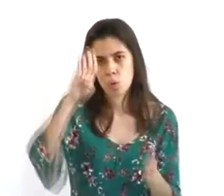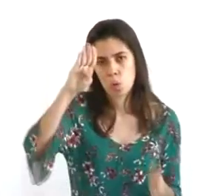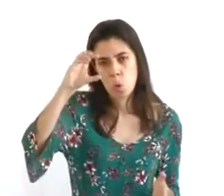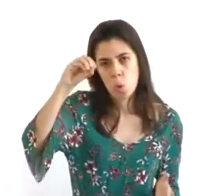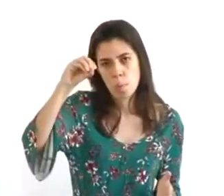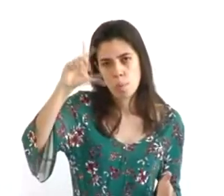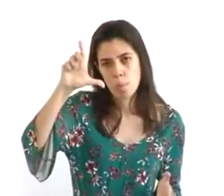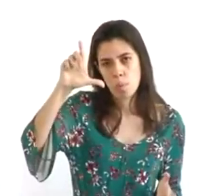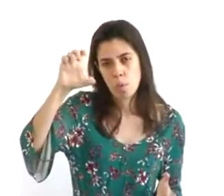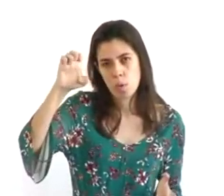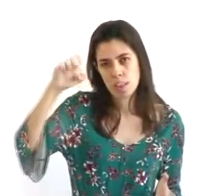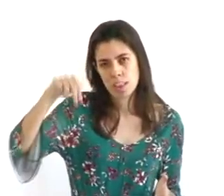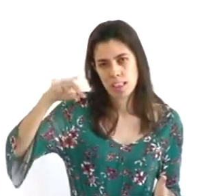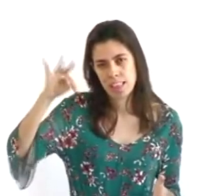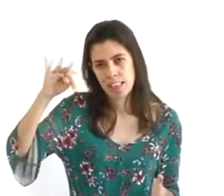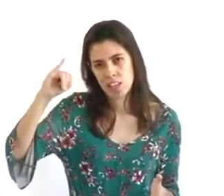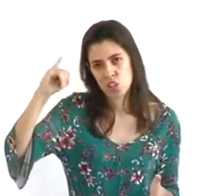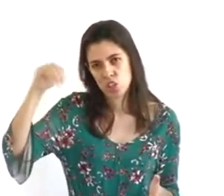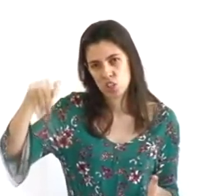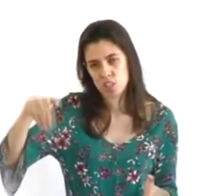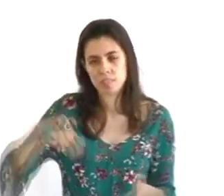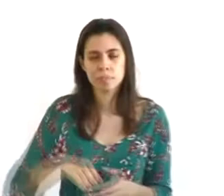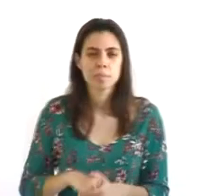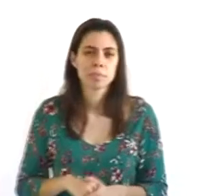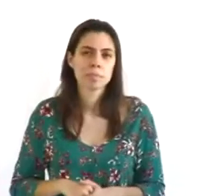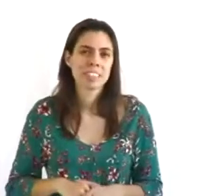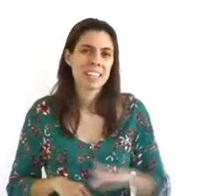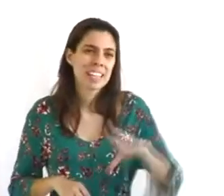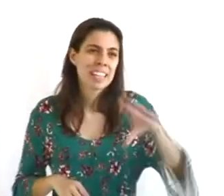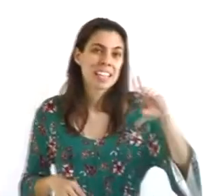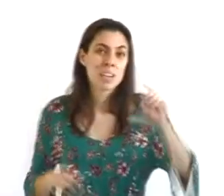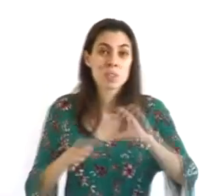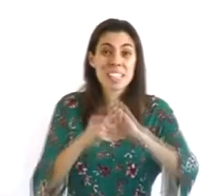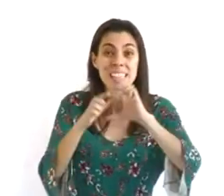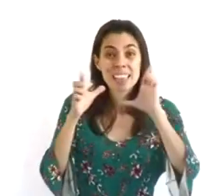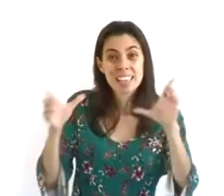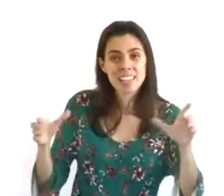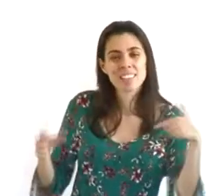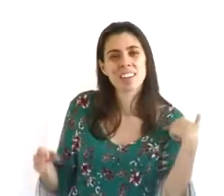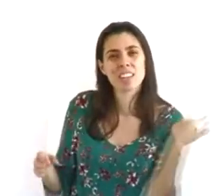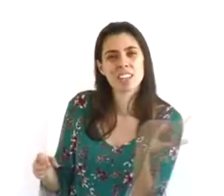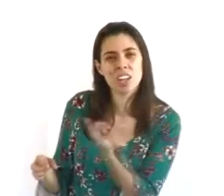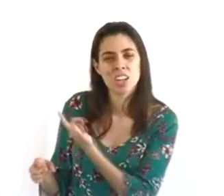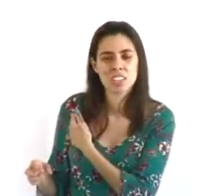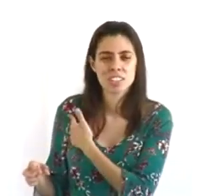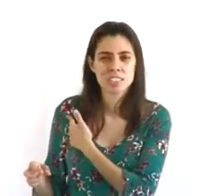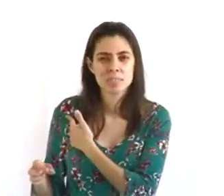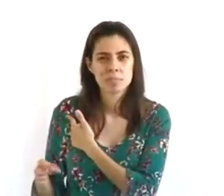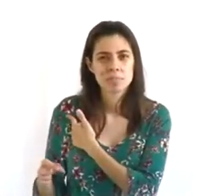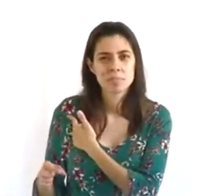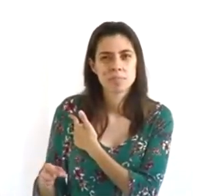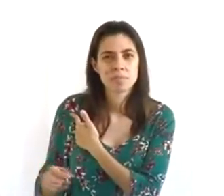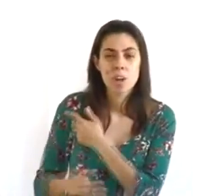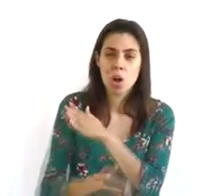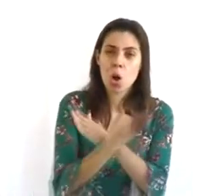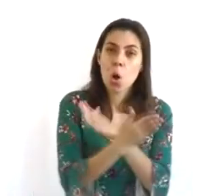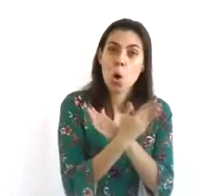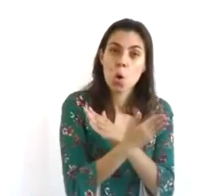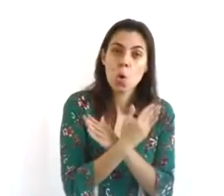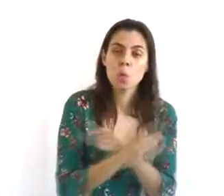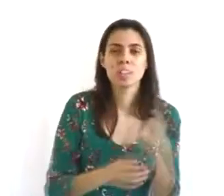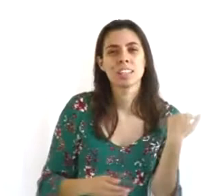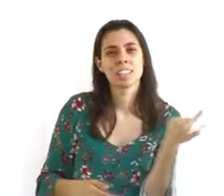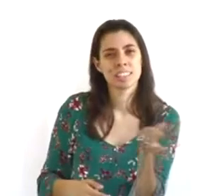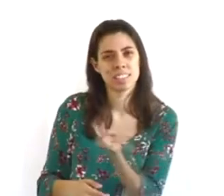provedor, o Deus libertador, Deus livrou com o braço forte aquilo que o Senhor havia falado, por intermédio dos patriarcas,